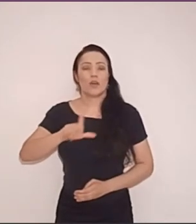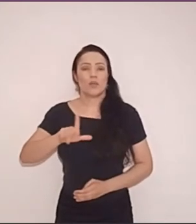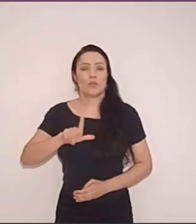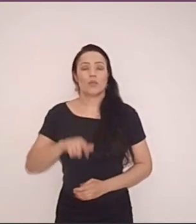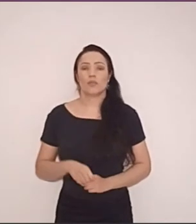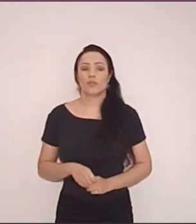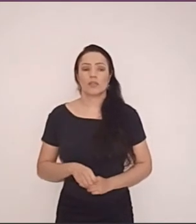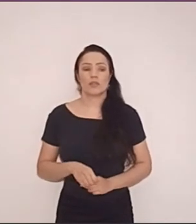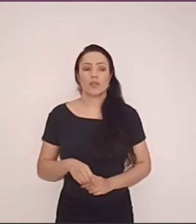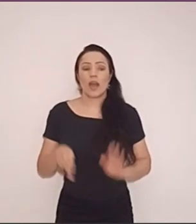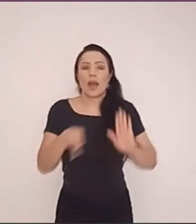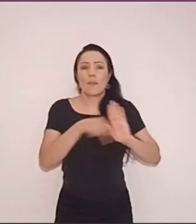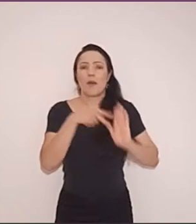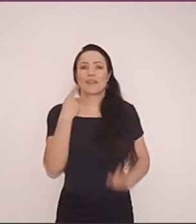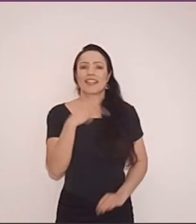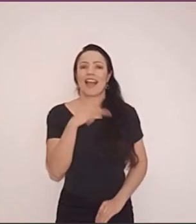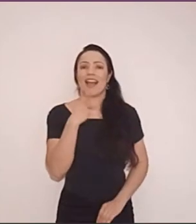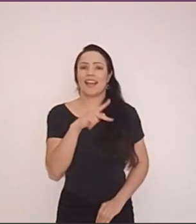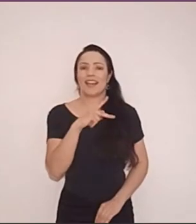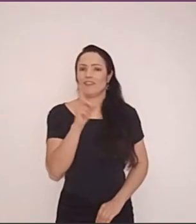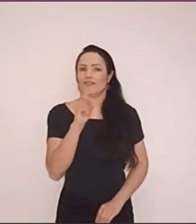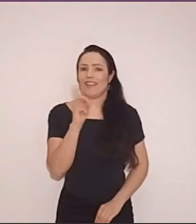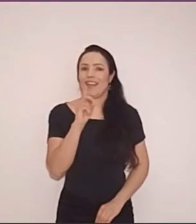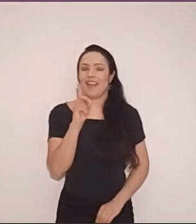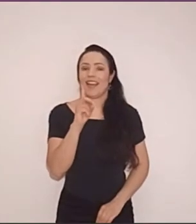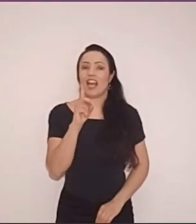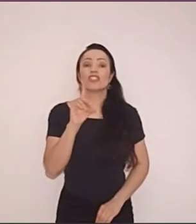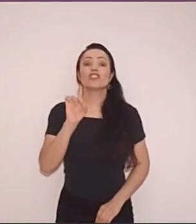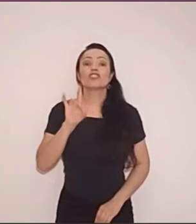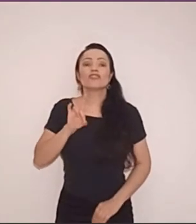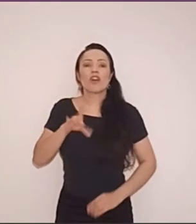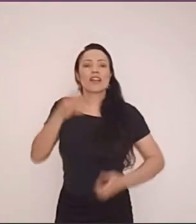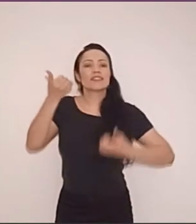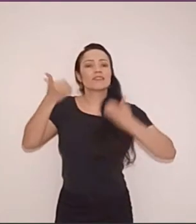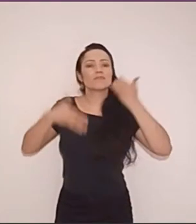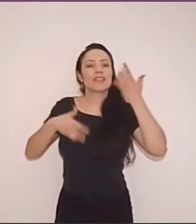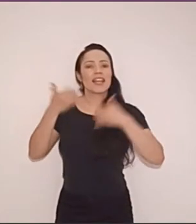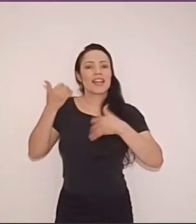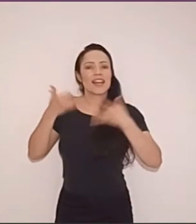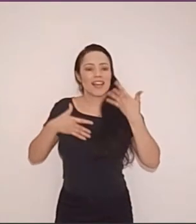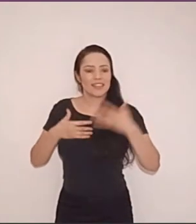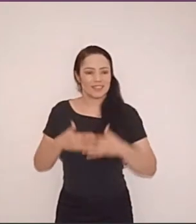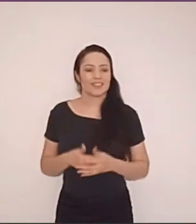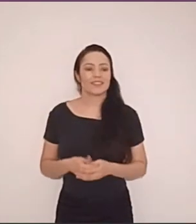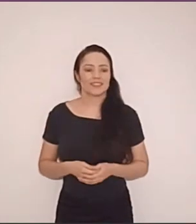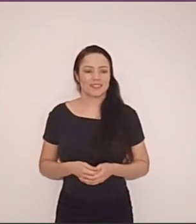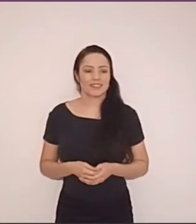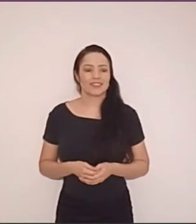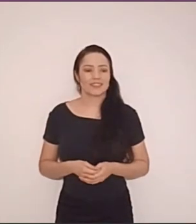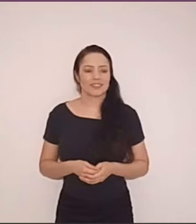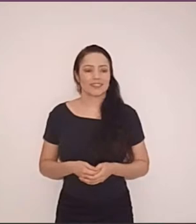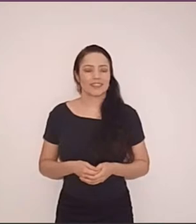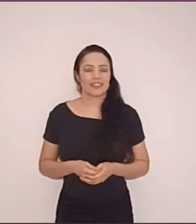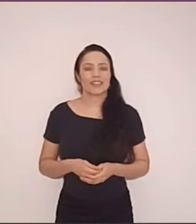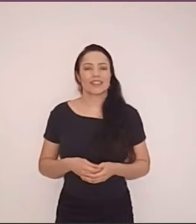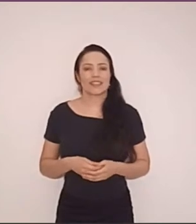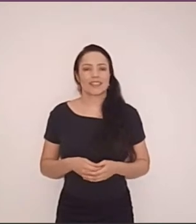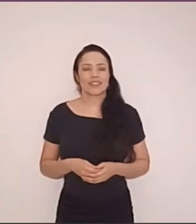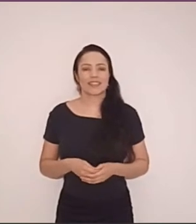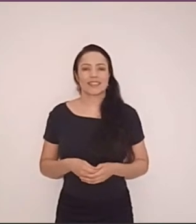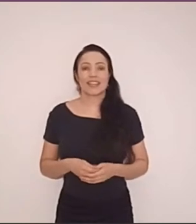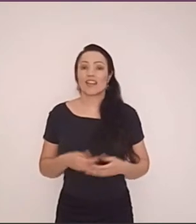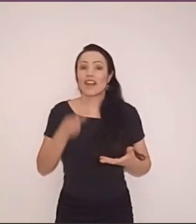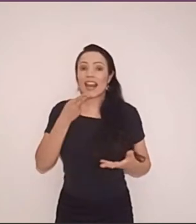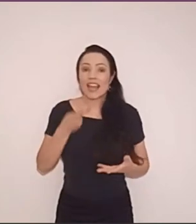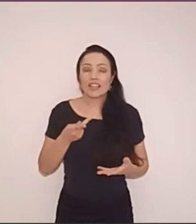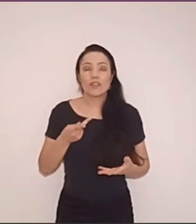o link vai se dela ela tá narrando Peppa comentando tá vamos